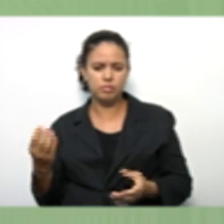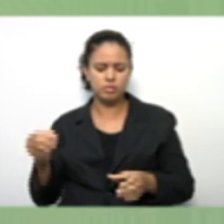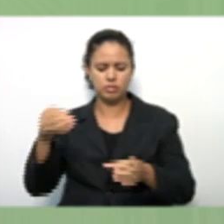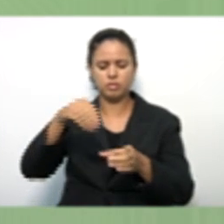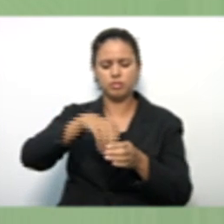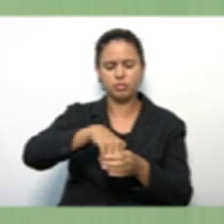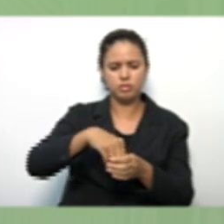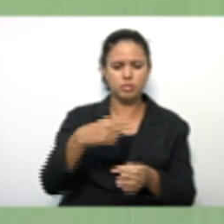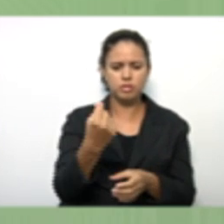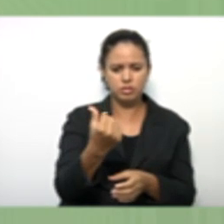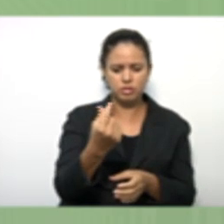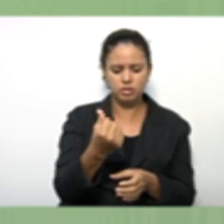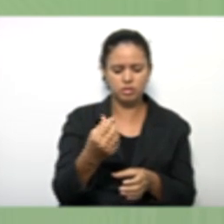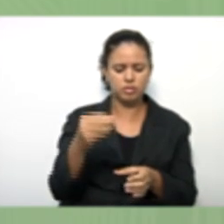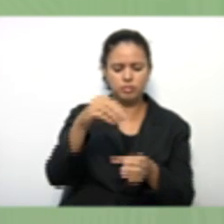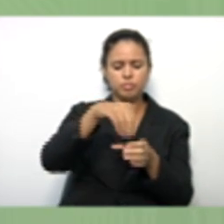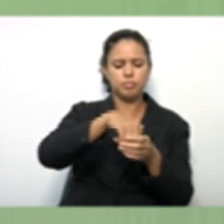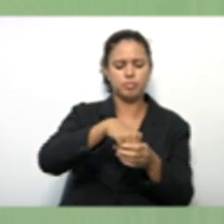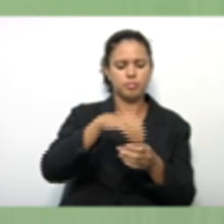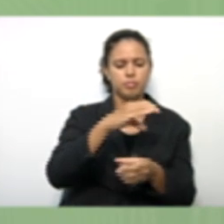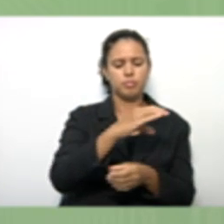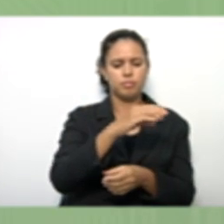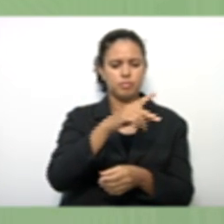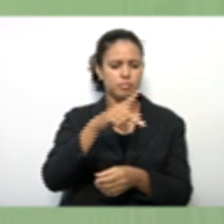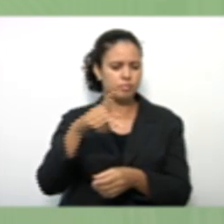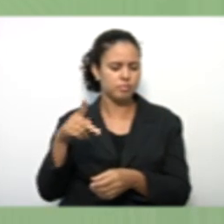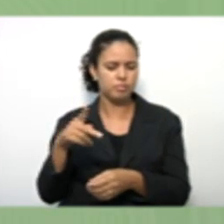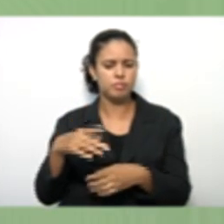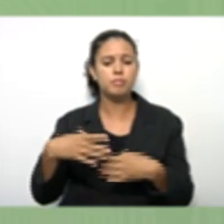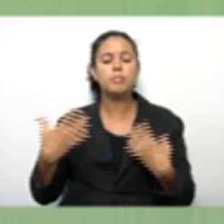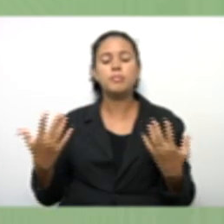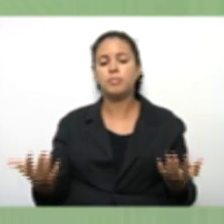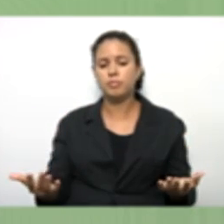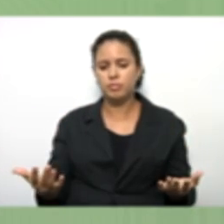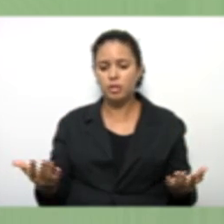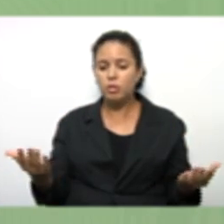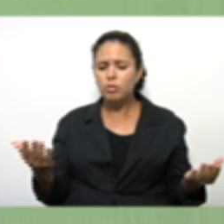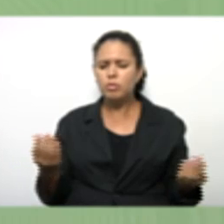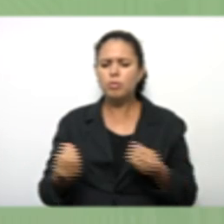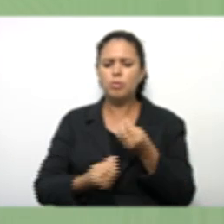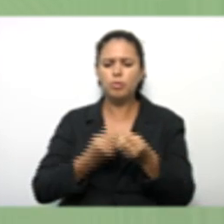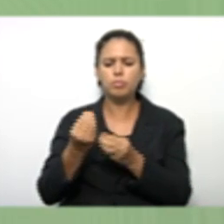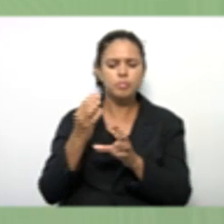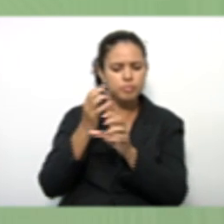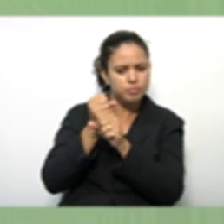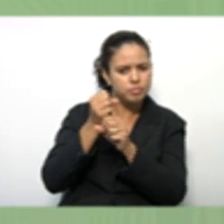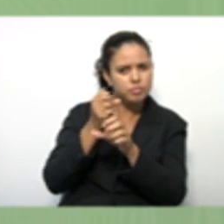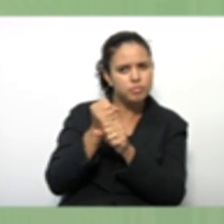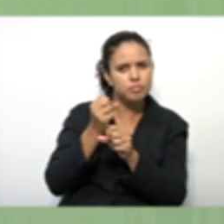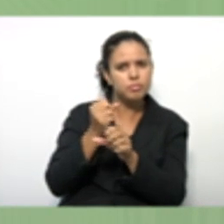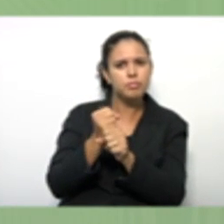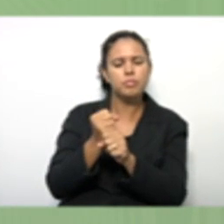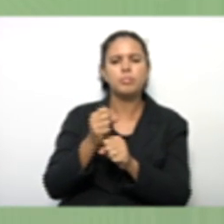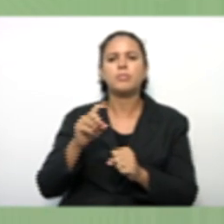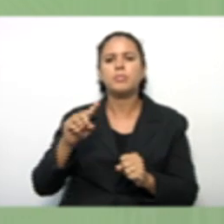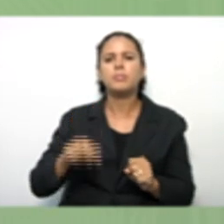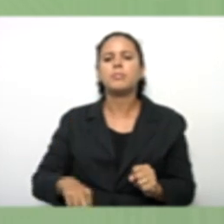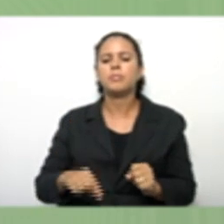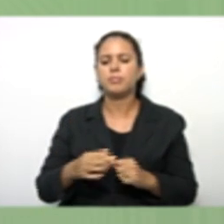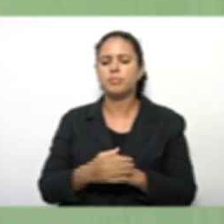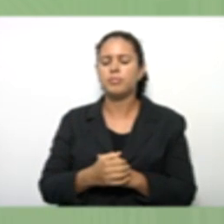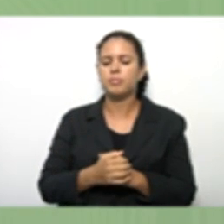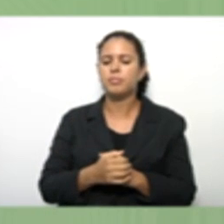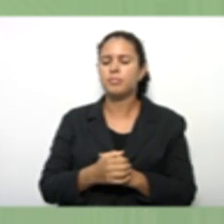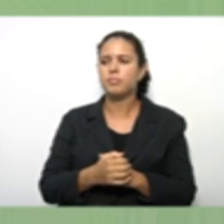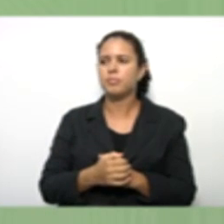cooperativa? O que foi a situação líquida, professora? Então, como que a gente calcula a situação líquida? A situação líquida que nós